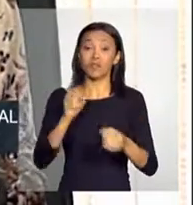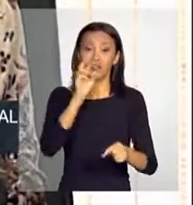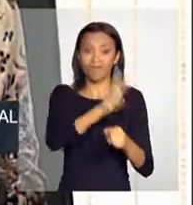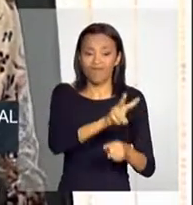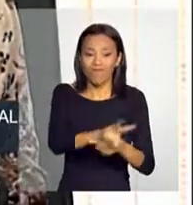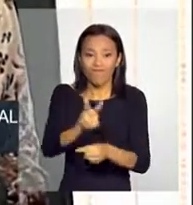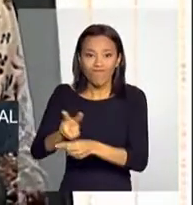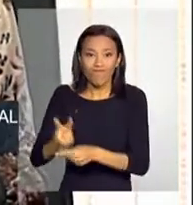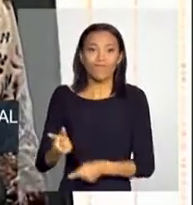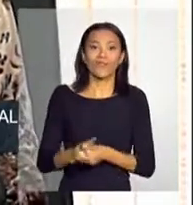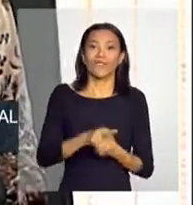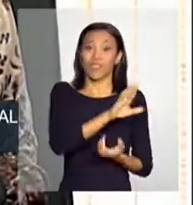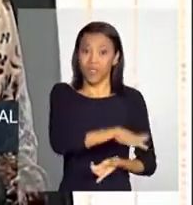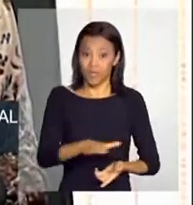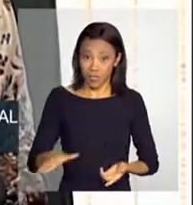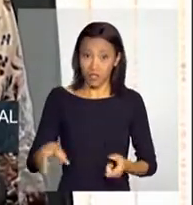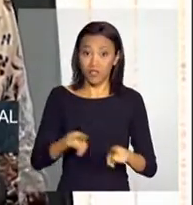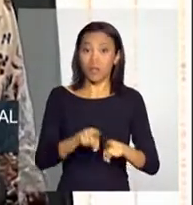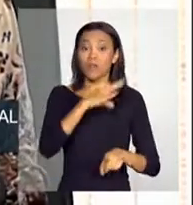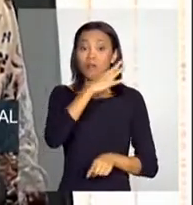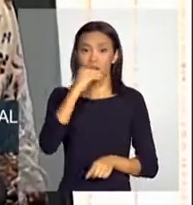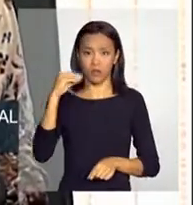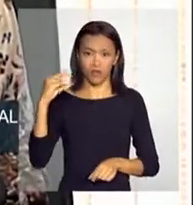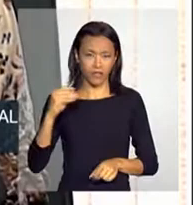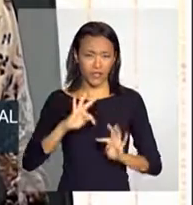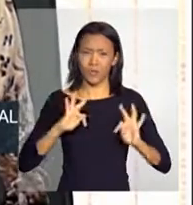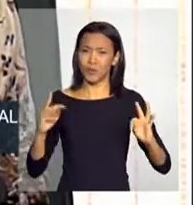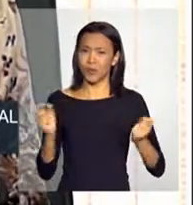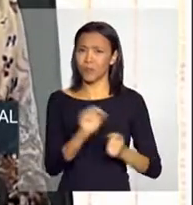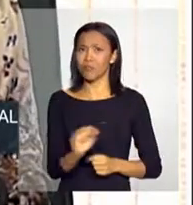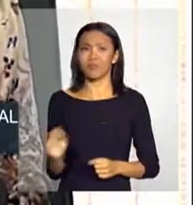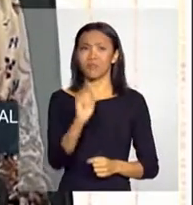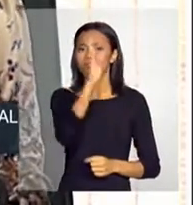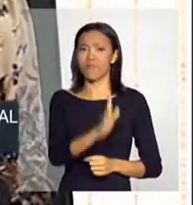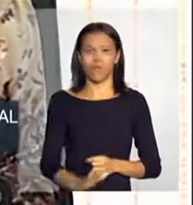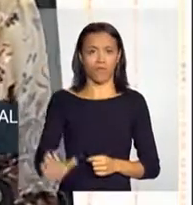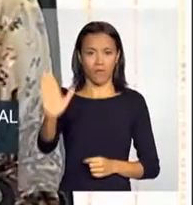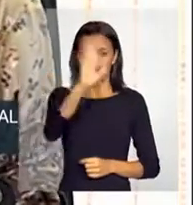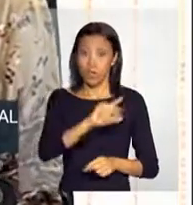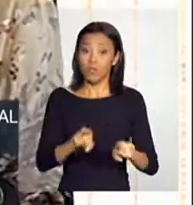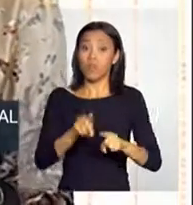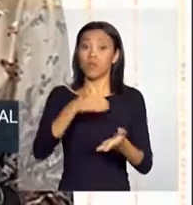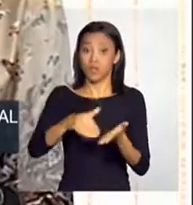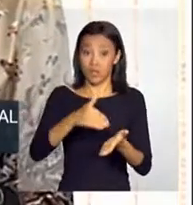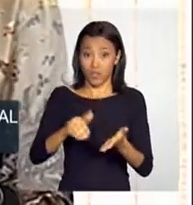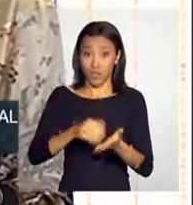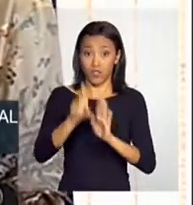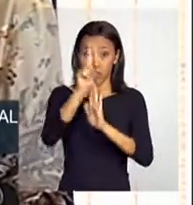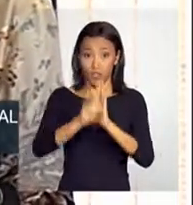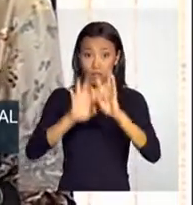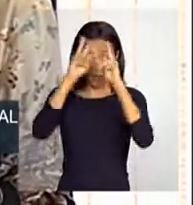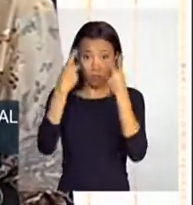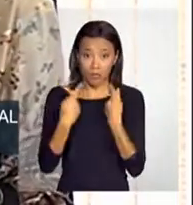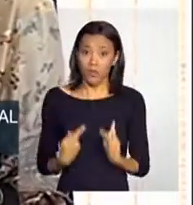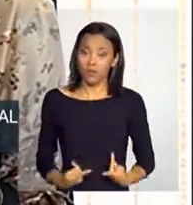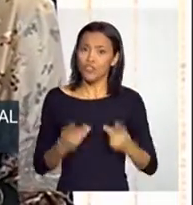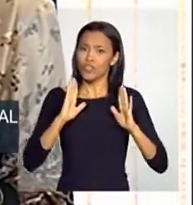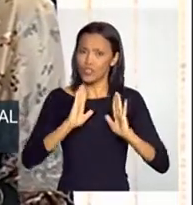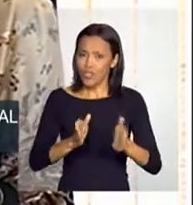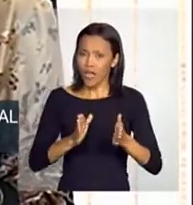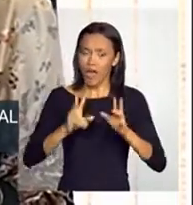para uma tensão de proteção às crianças e adolescentes em todo o território nacional a secretaria de direitos humanos esteve